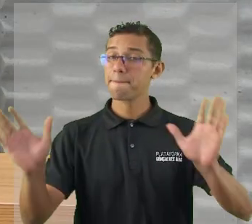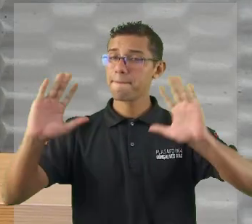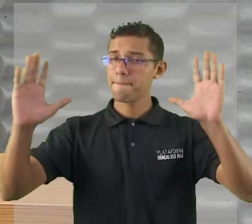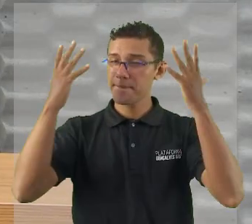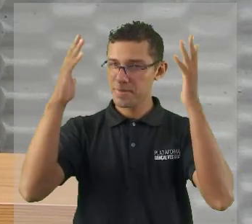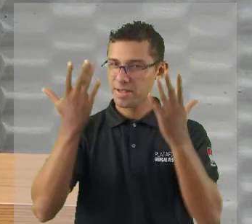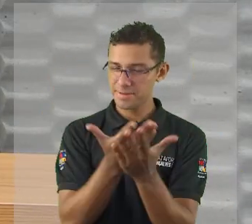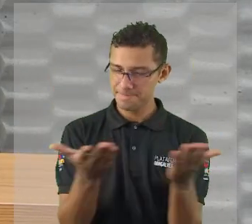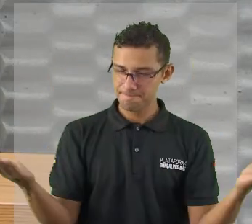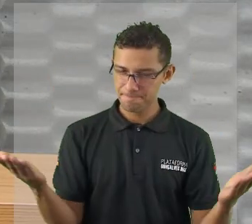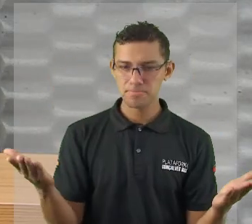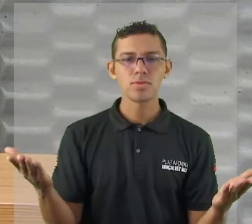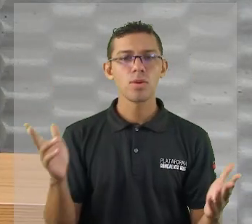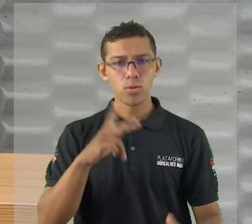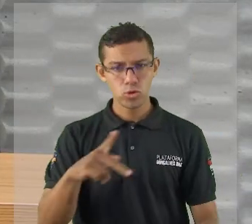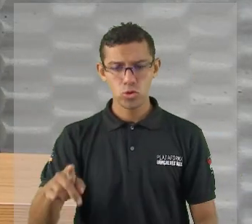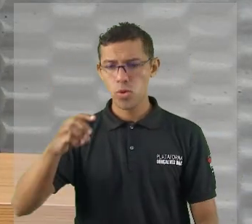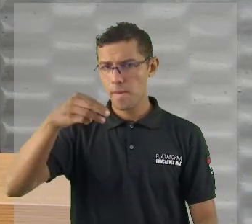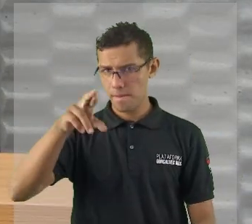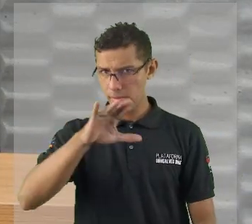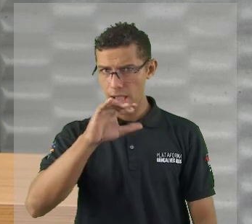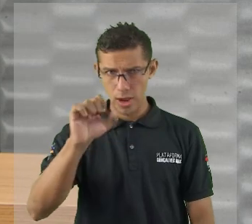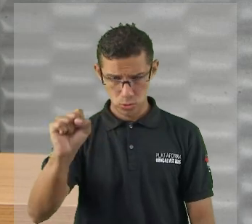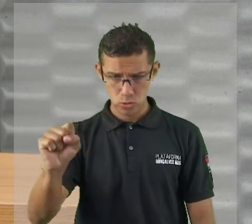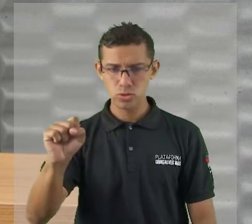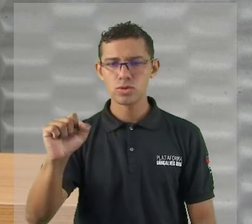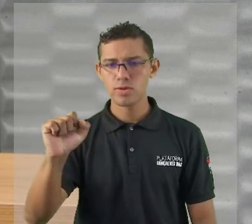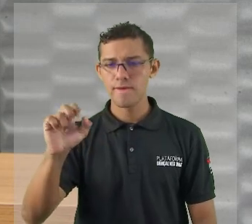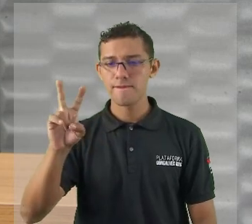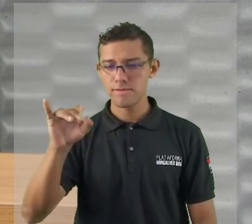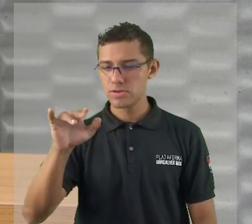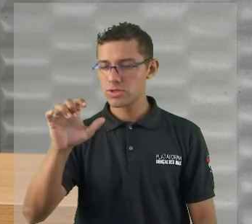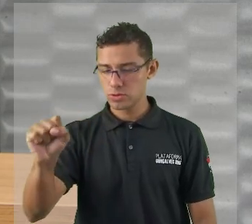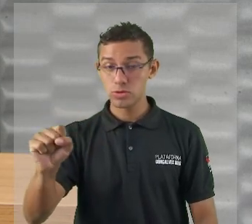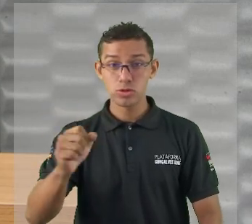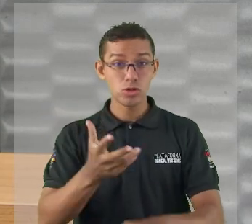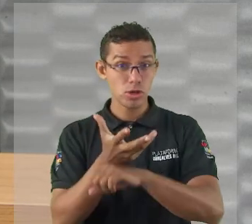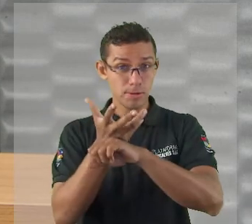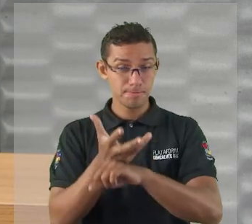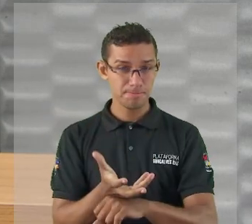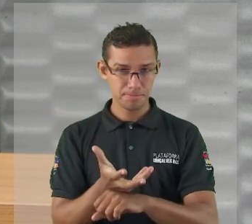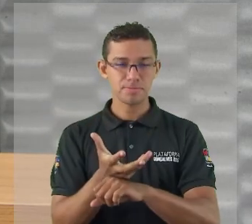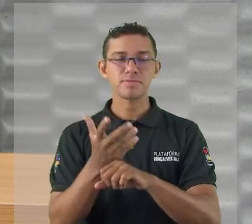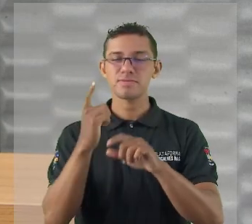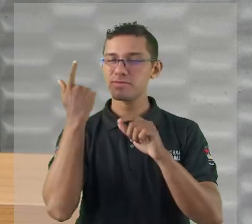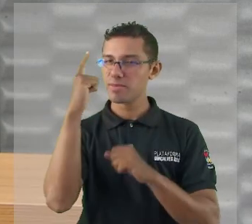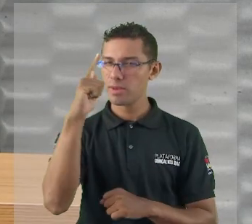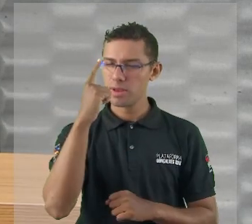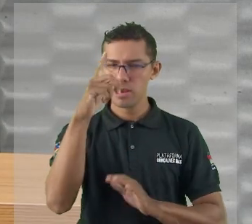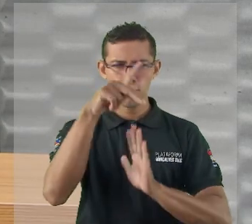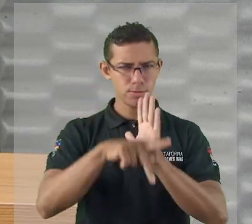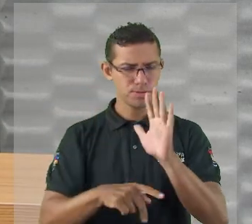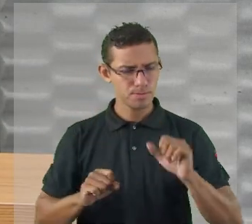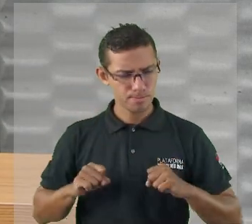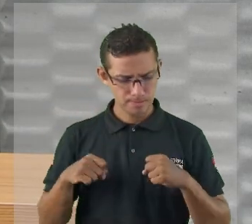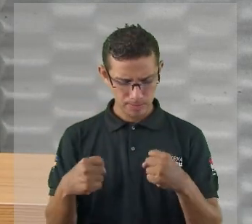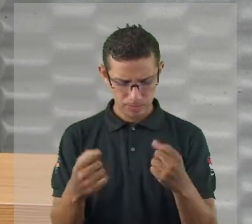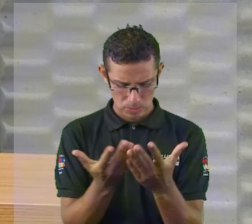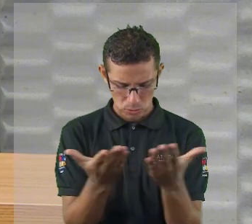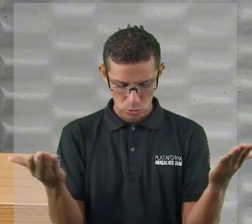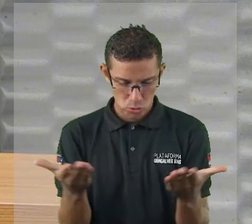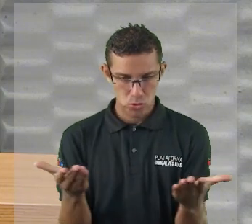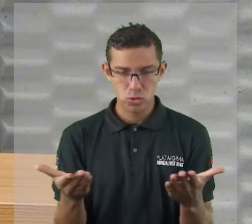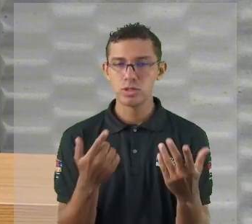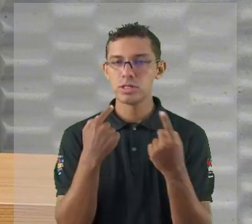Salve, salve, galerinha! Professor Marcos Início na área, professor de Geografia, projeto Estuda aí a todo vapor. E hoje a gente